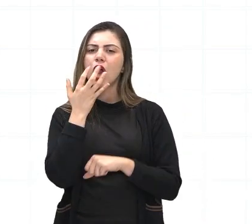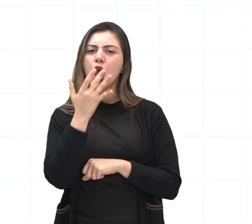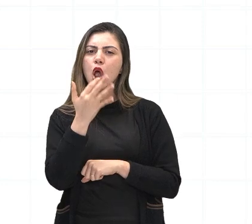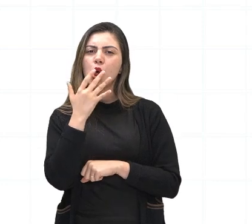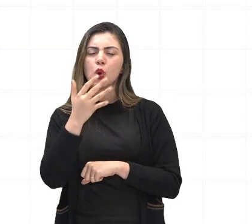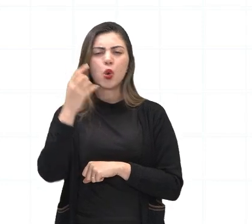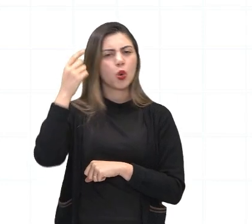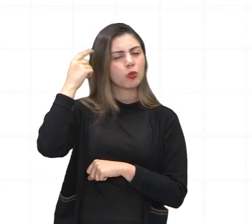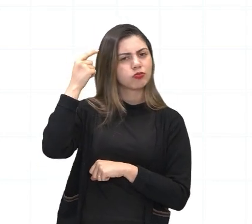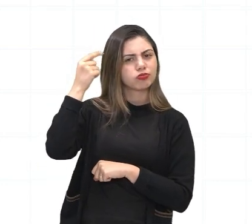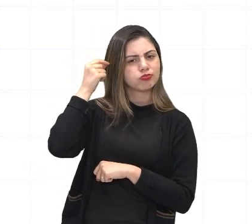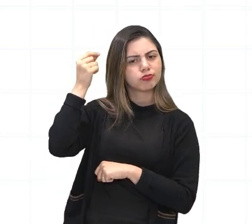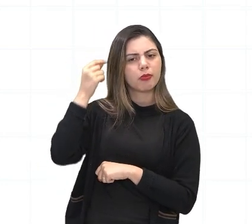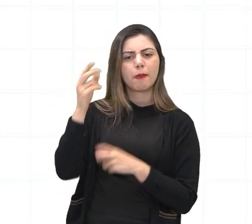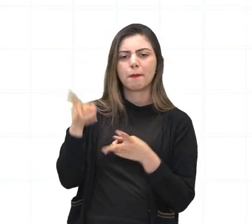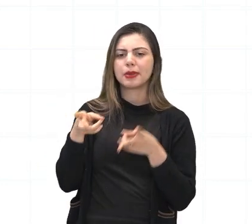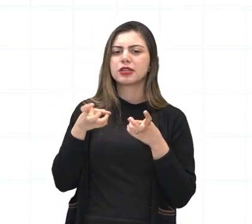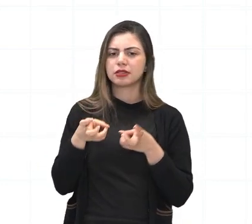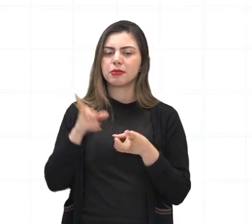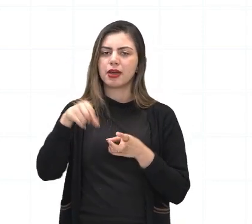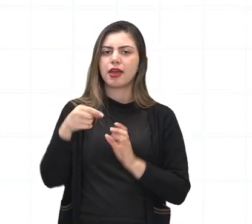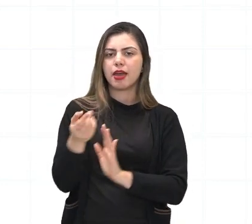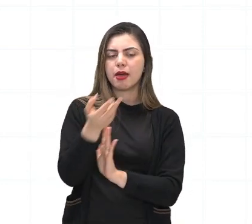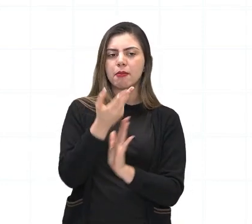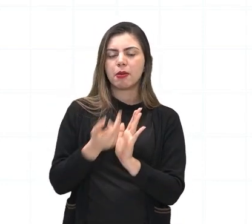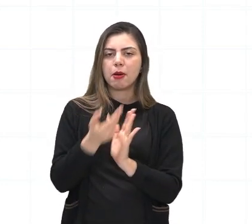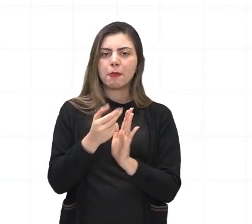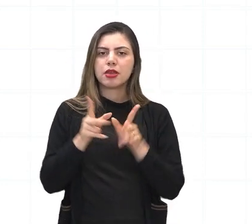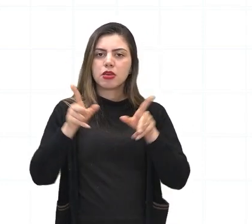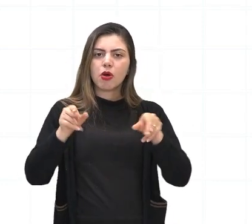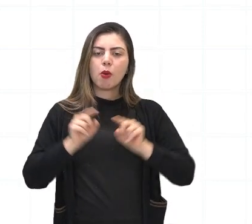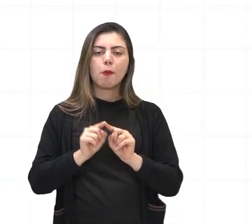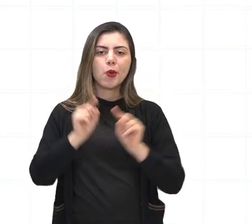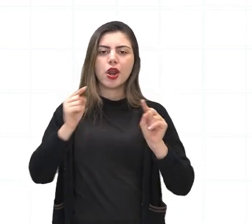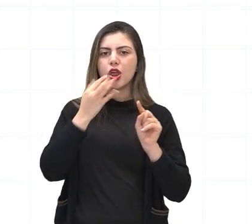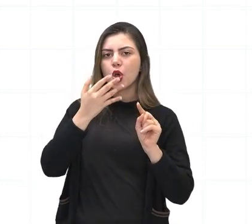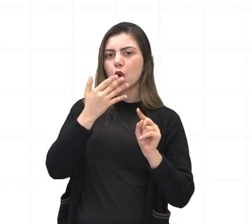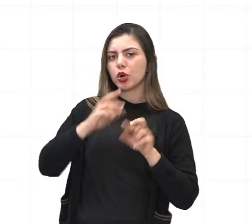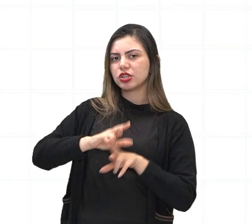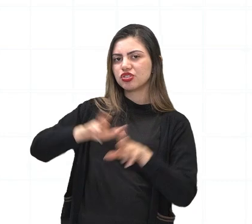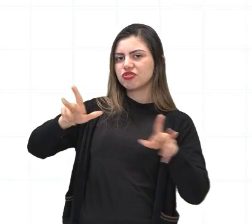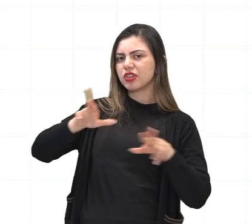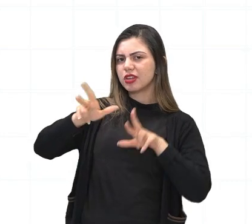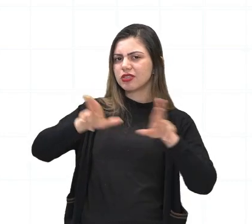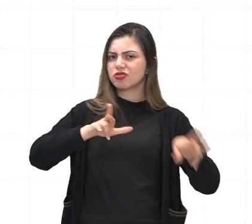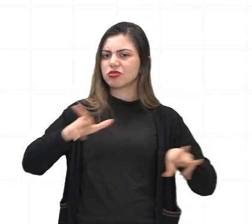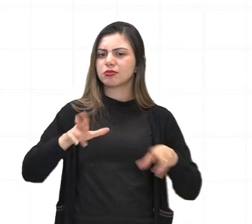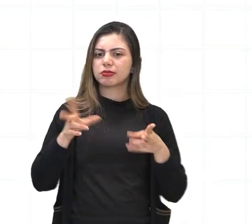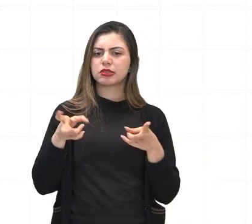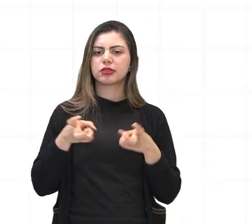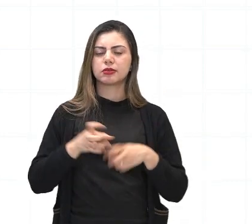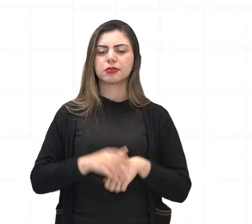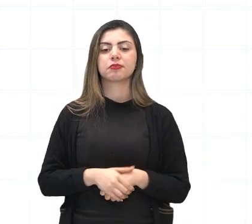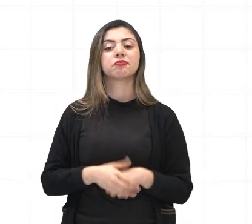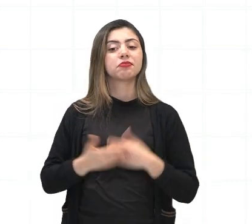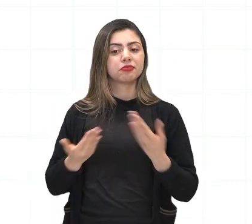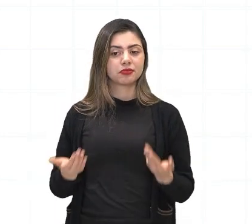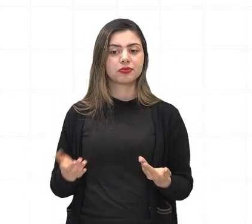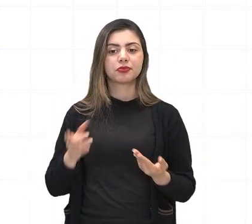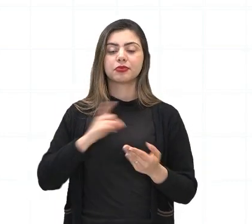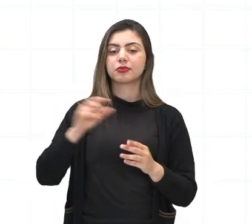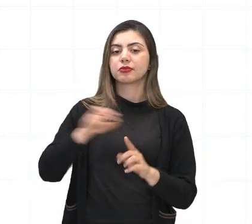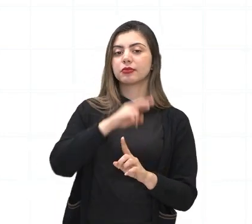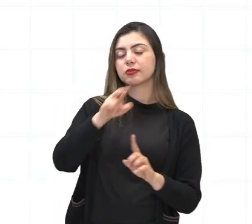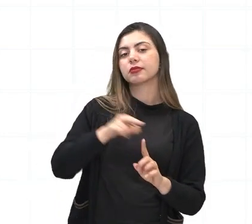só a produção artística que ele faz é a mesma imagem mas com cores diferentes né então é uma referência a